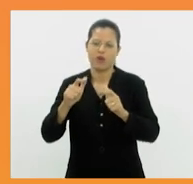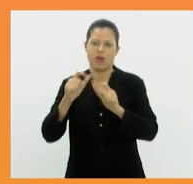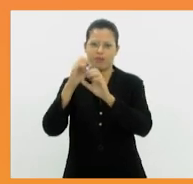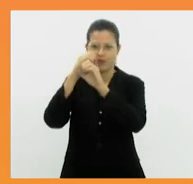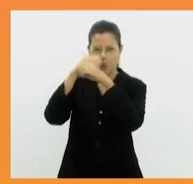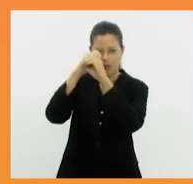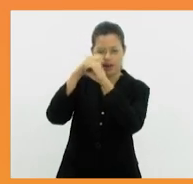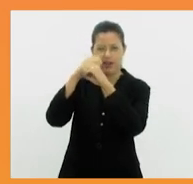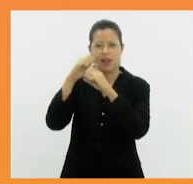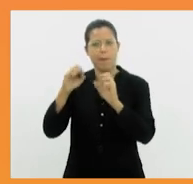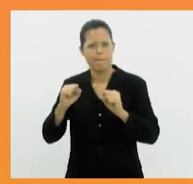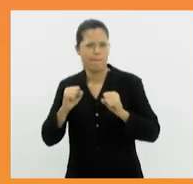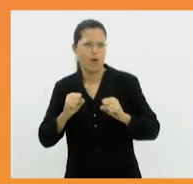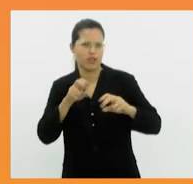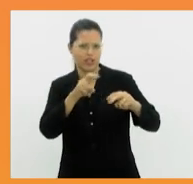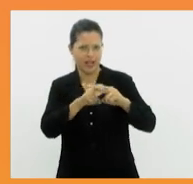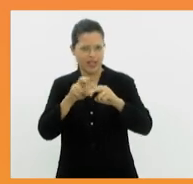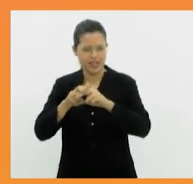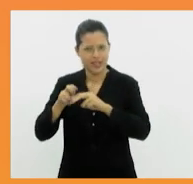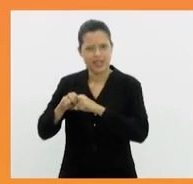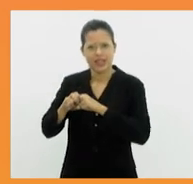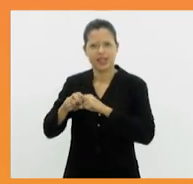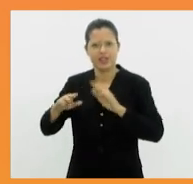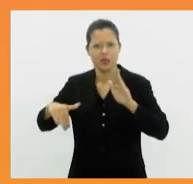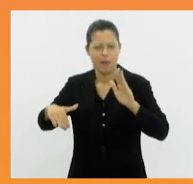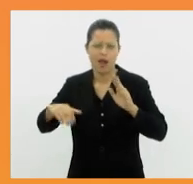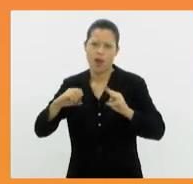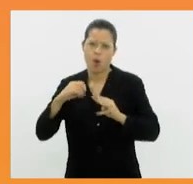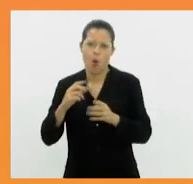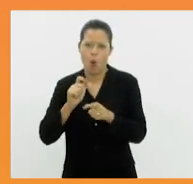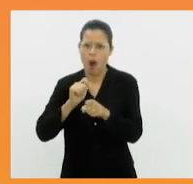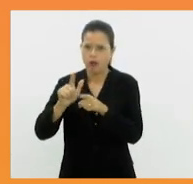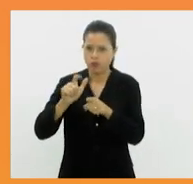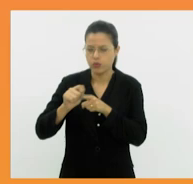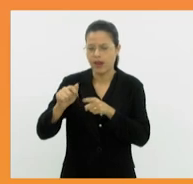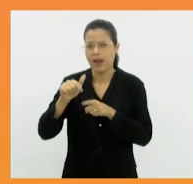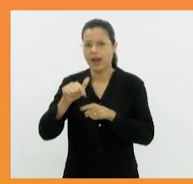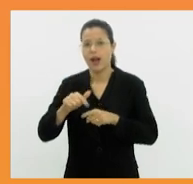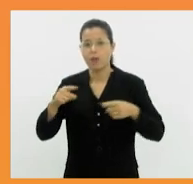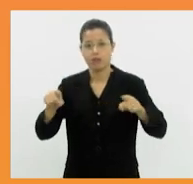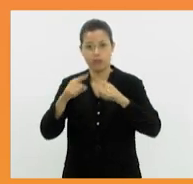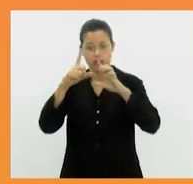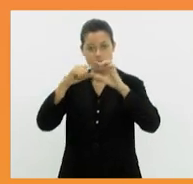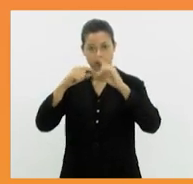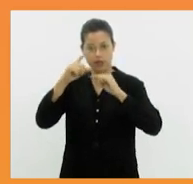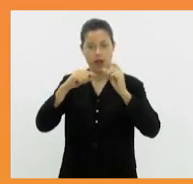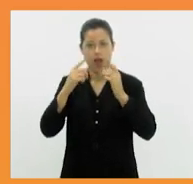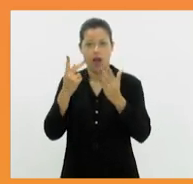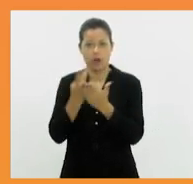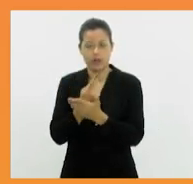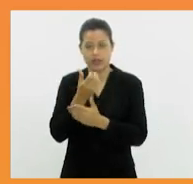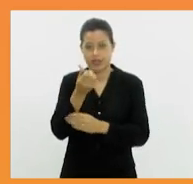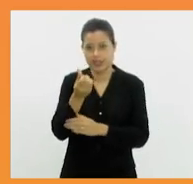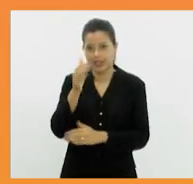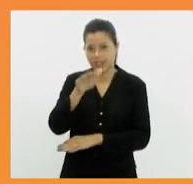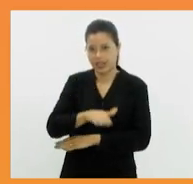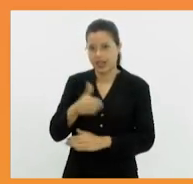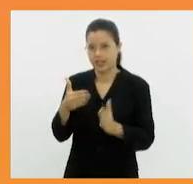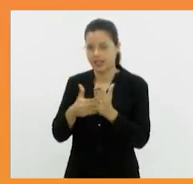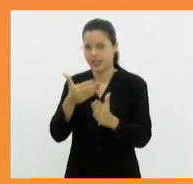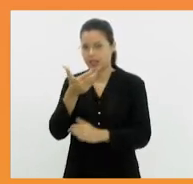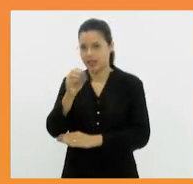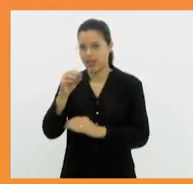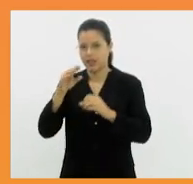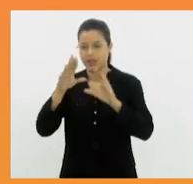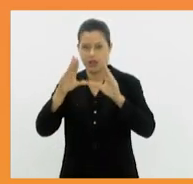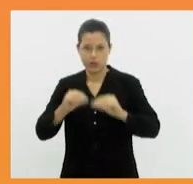levar sua cadeira de praia para o evento ou alugar uma no local. O Música nas Estrelas acontece das 6 da tarde às 10 da noite,